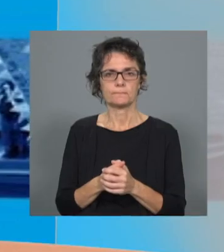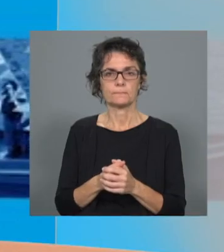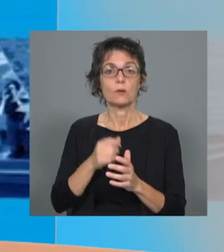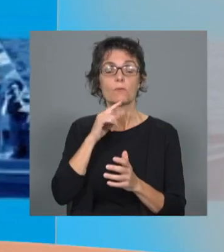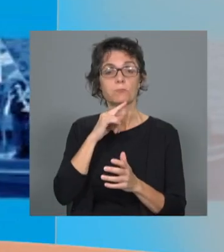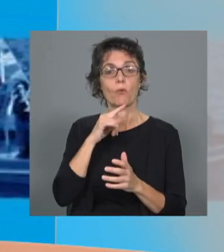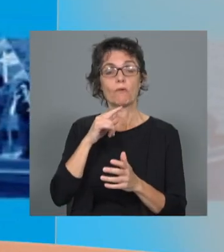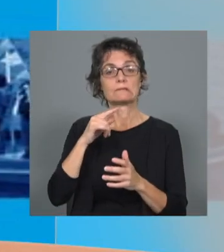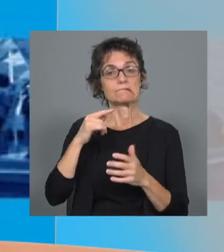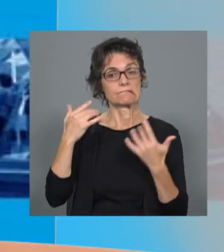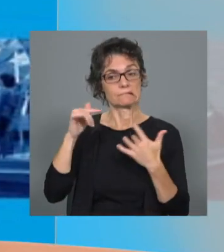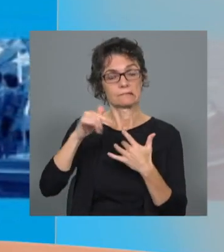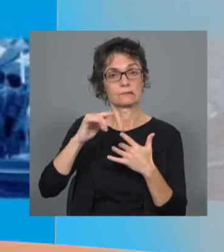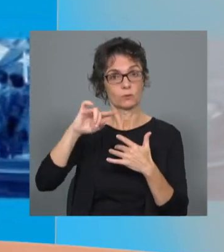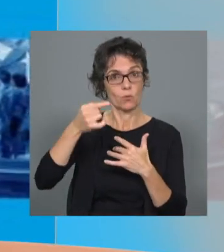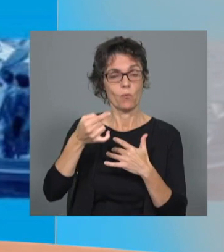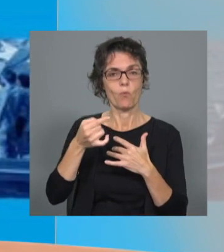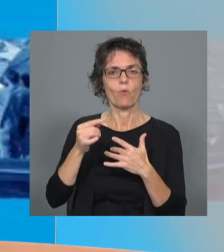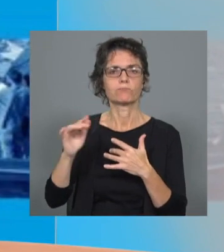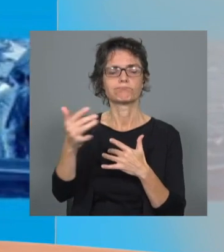Acompanhe estas e outras notícias em